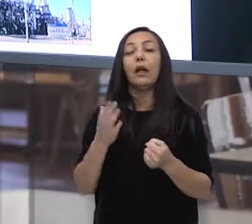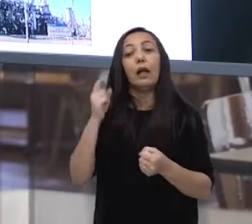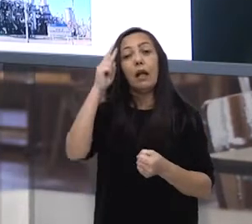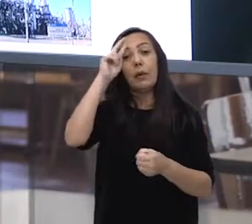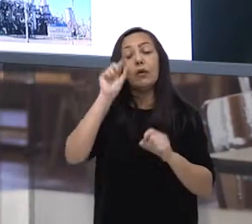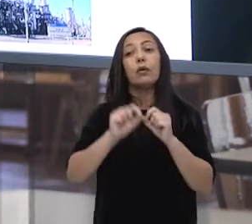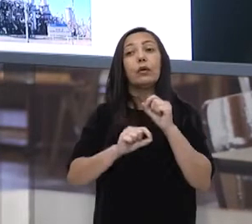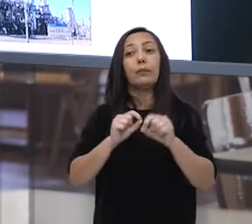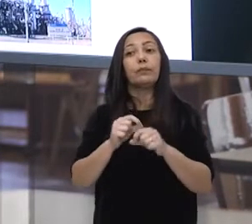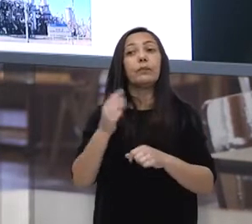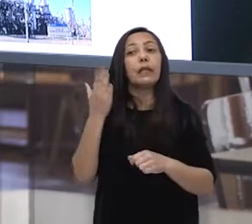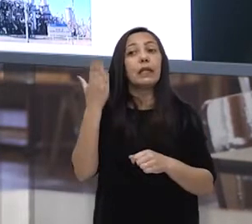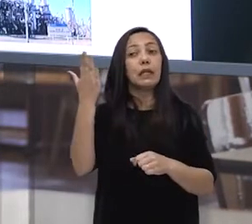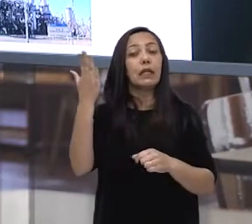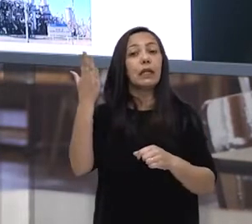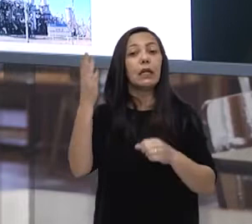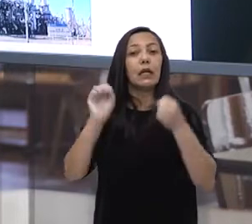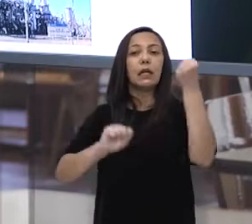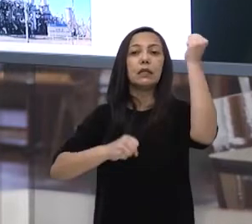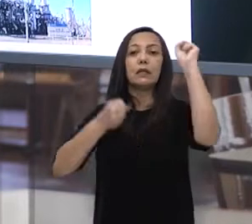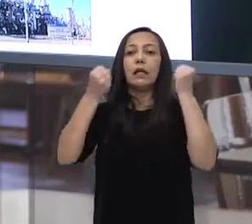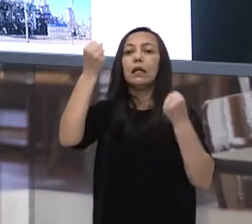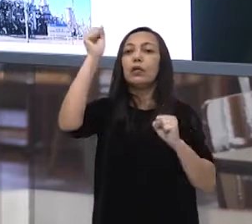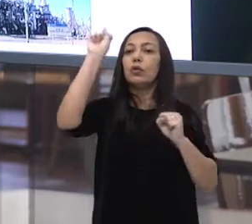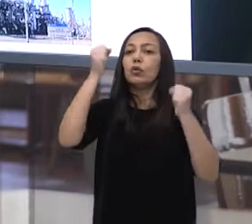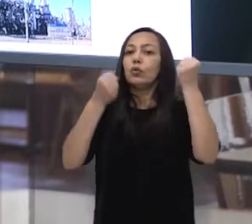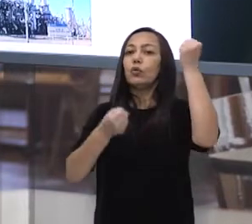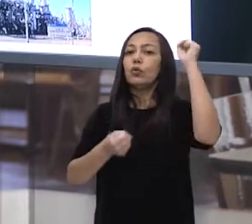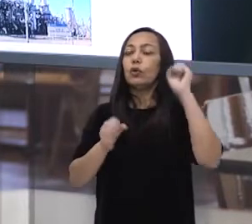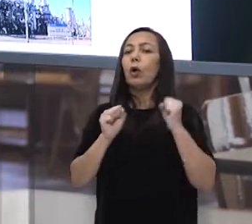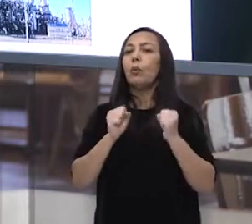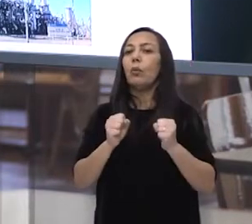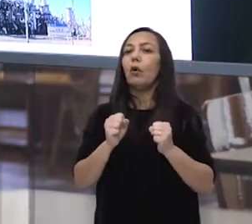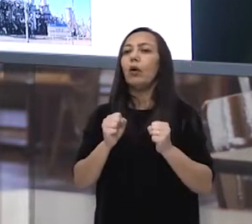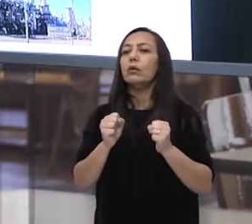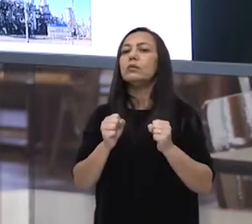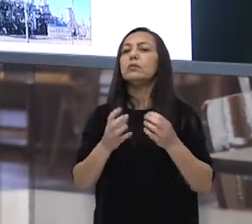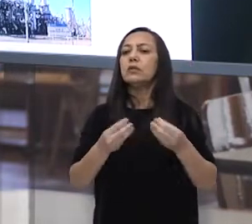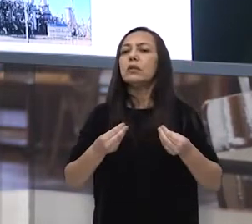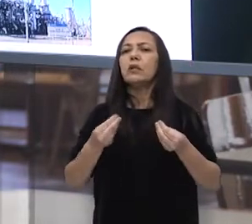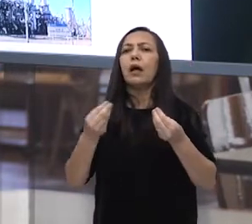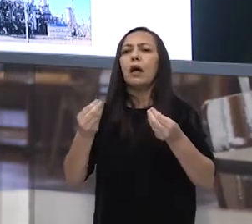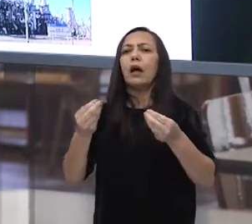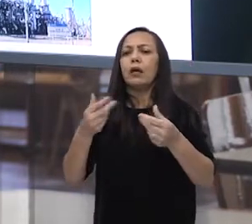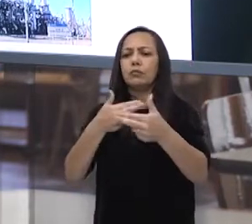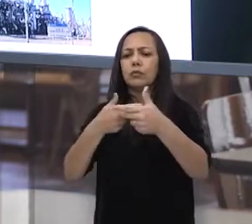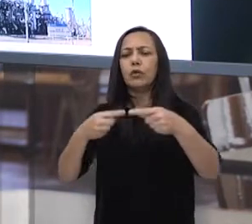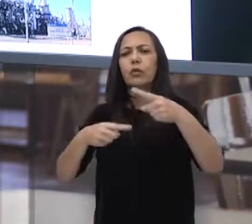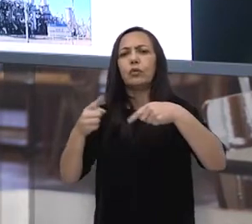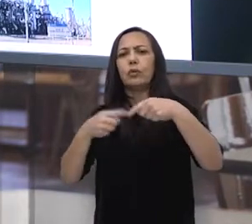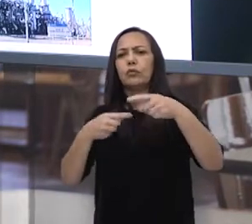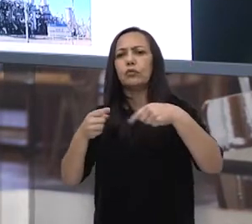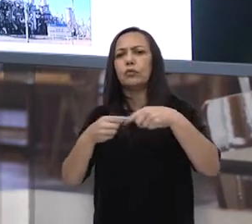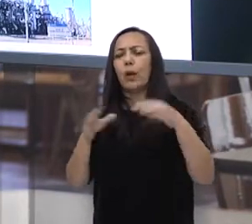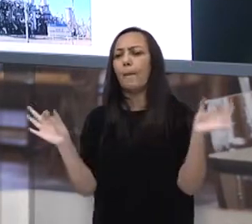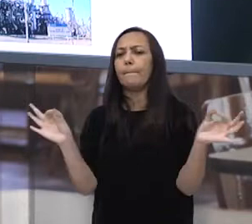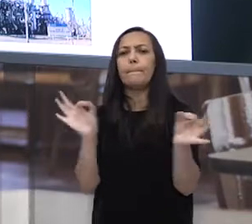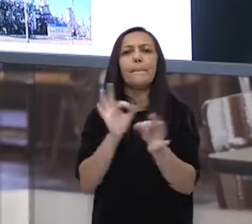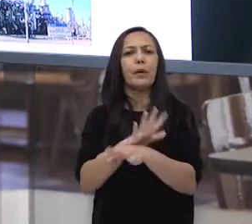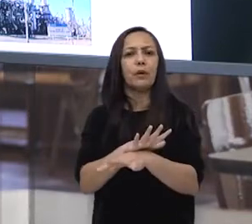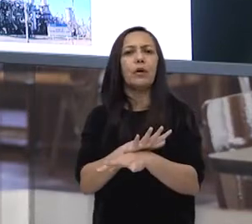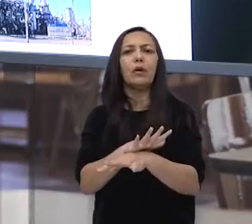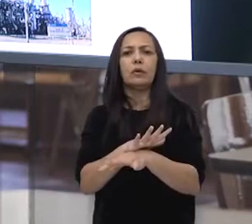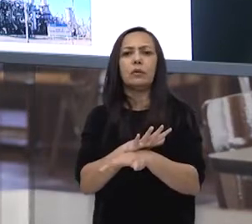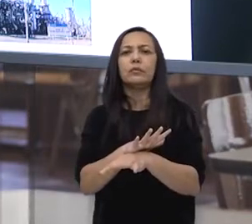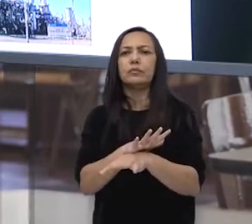ela pode produzir já o gênero finalizado para o consumidor final, ou pode produzir gêneros que